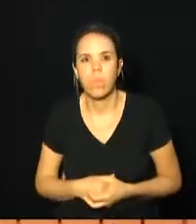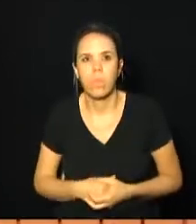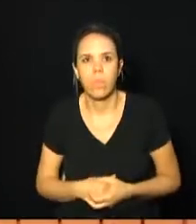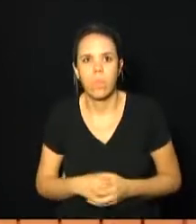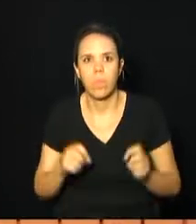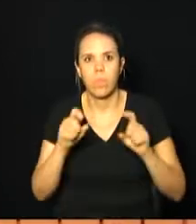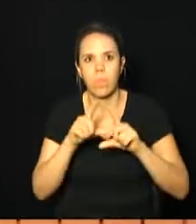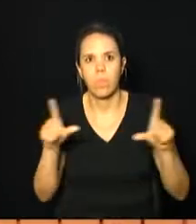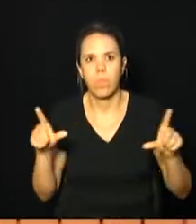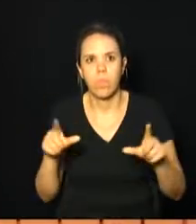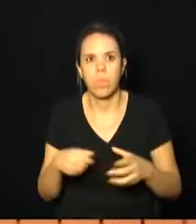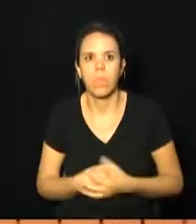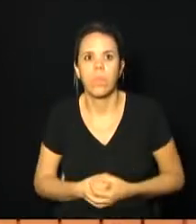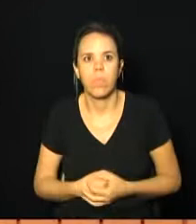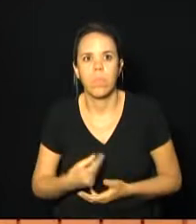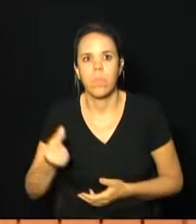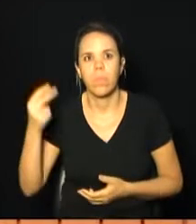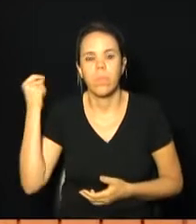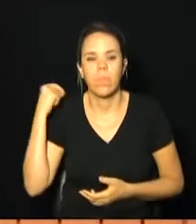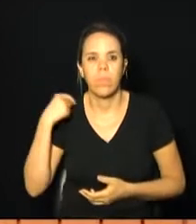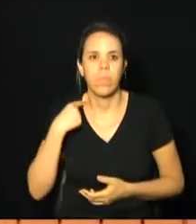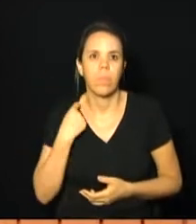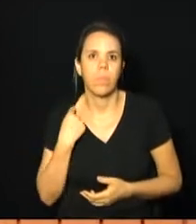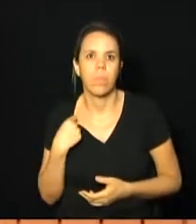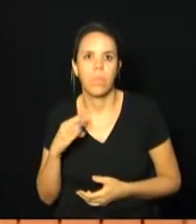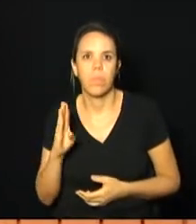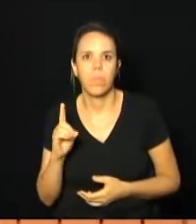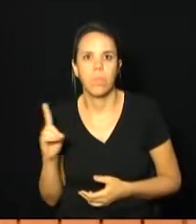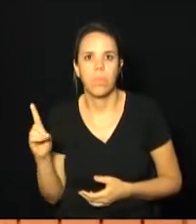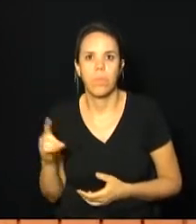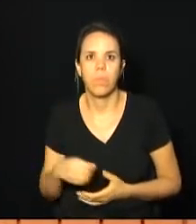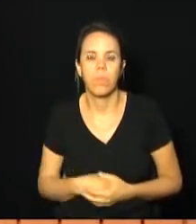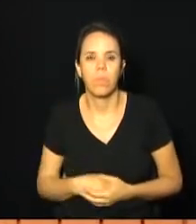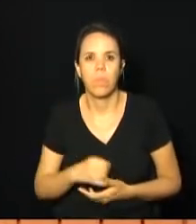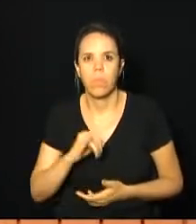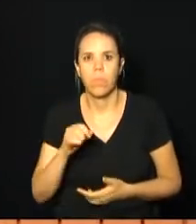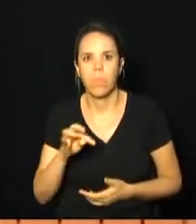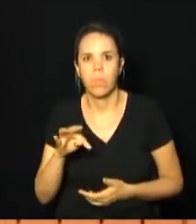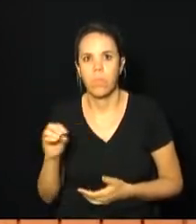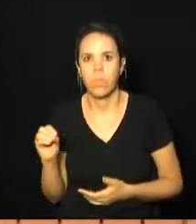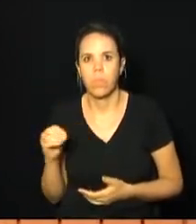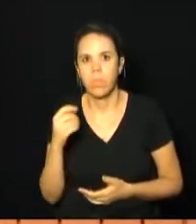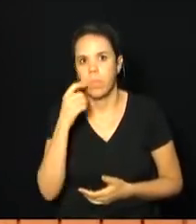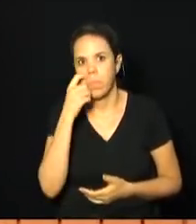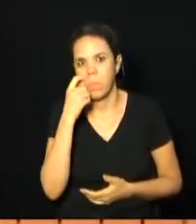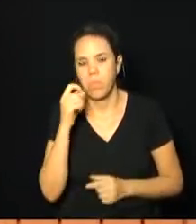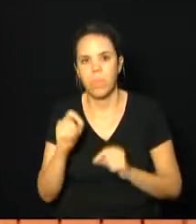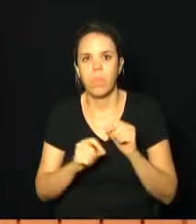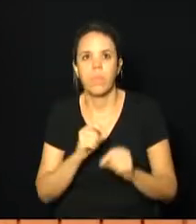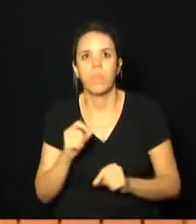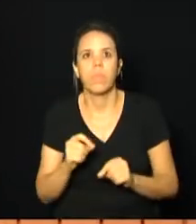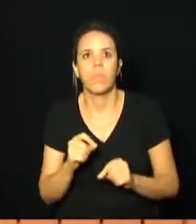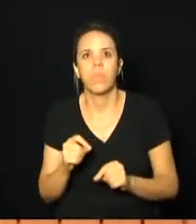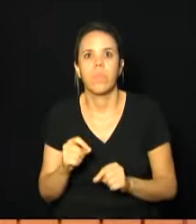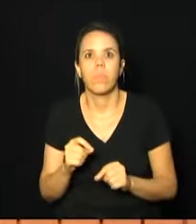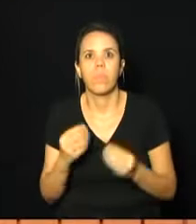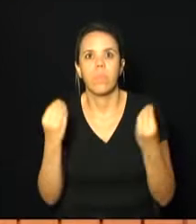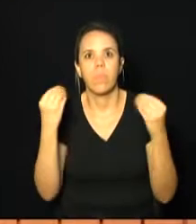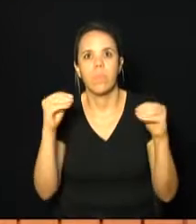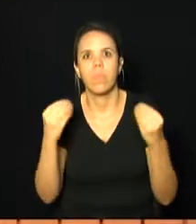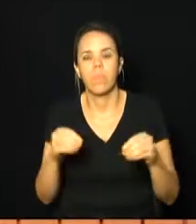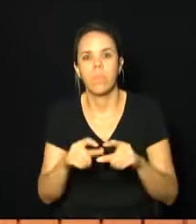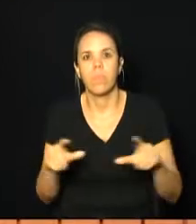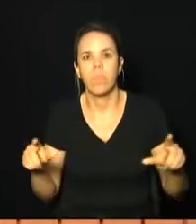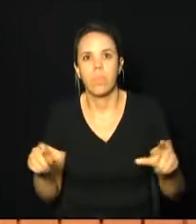e placa na antiga linha do bonde, na Jacinto Martinelli, que daí a gente vai colocar também